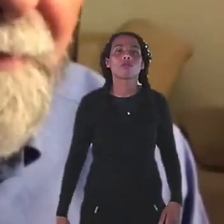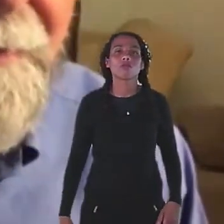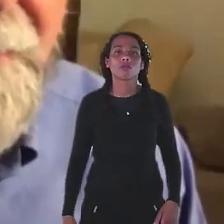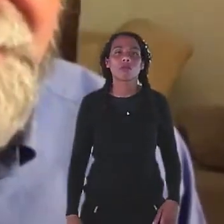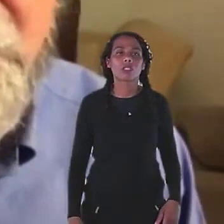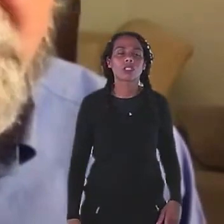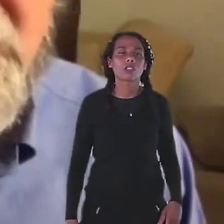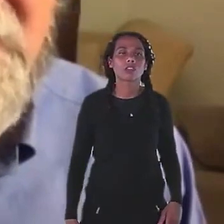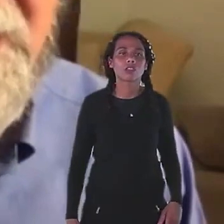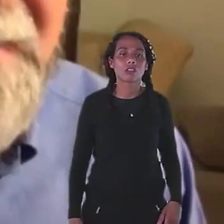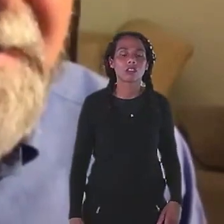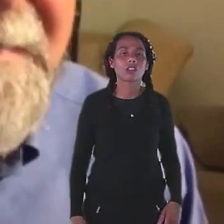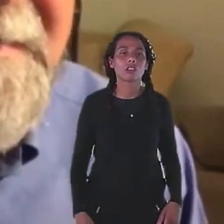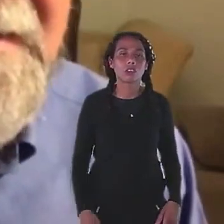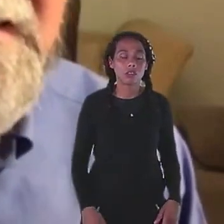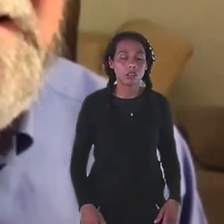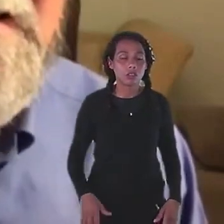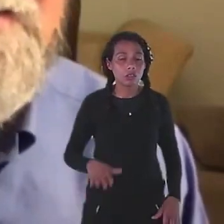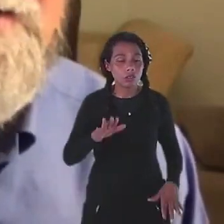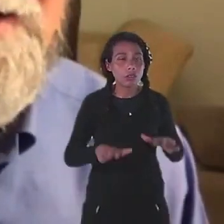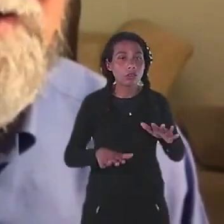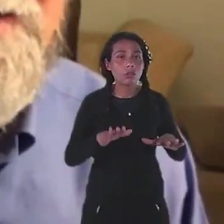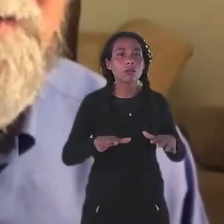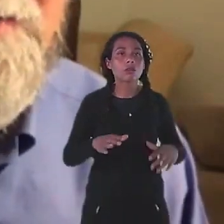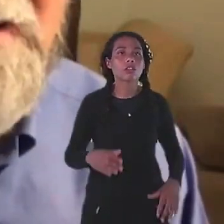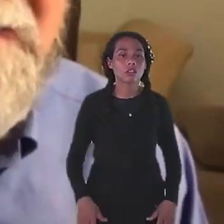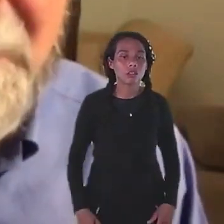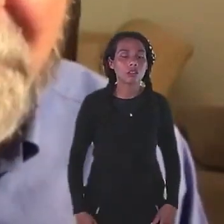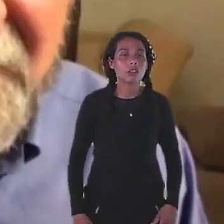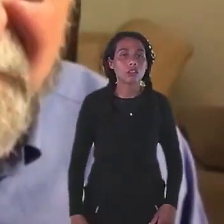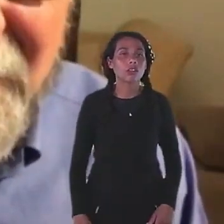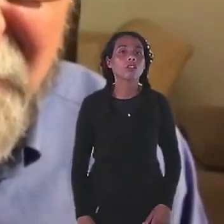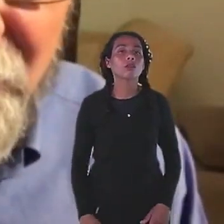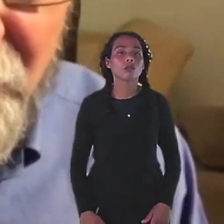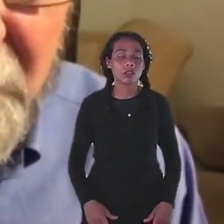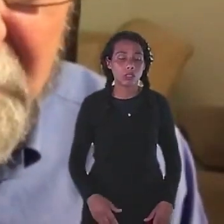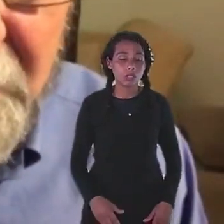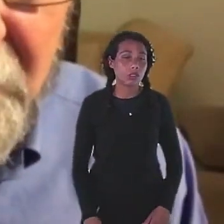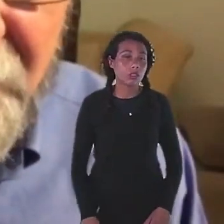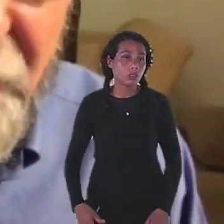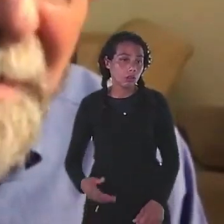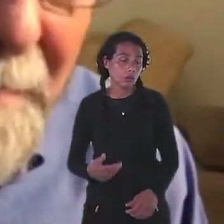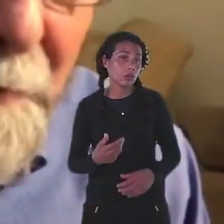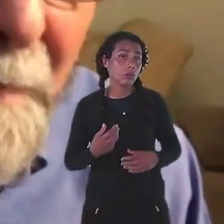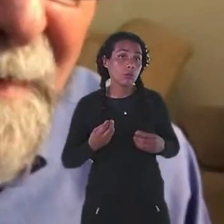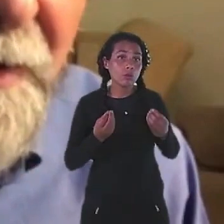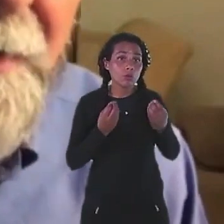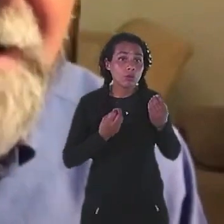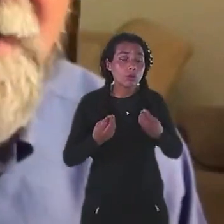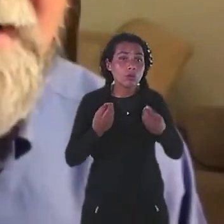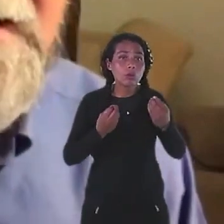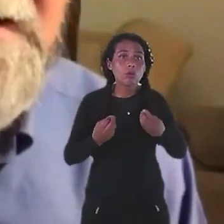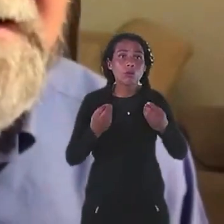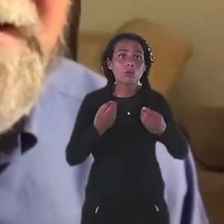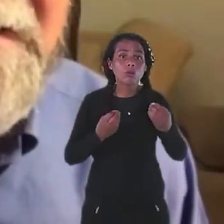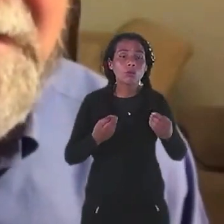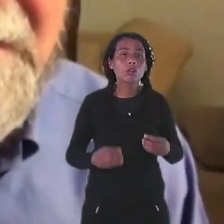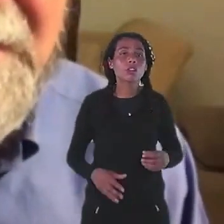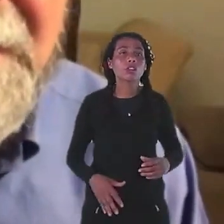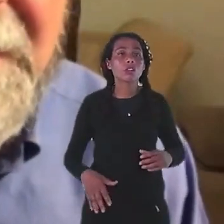pensamento abstrato, nos nossos comportamentos sociais, na nossa capacidade de gerar linguagem